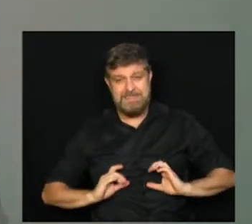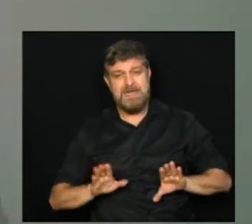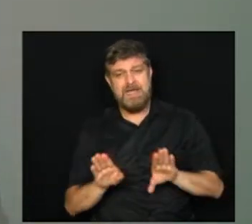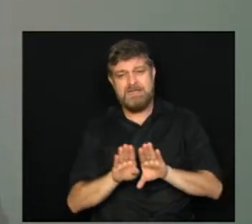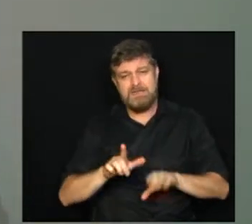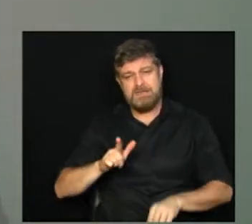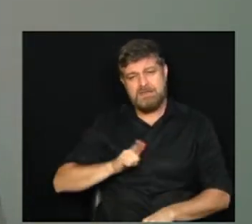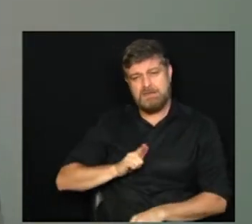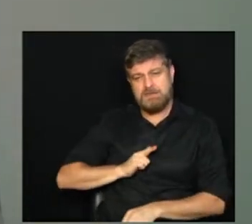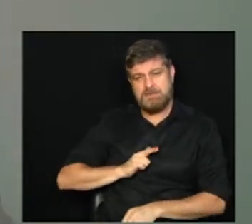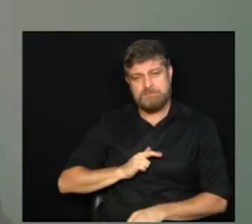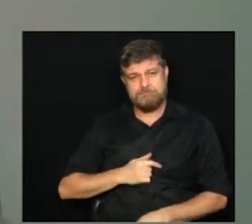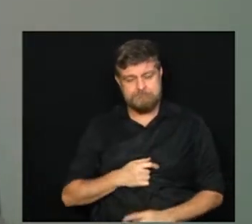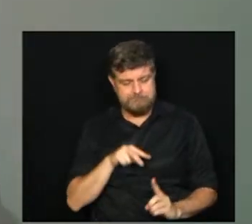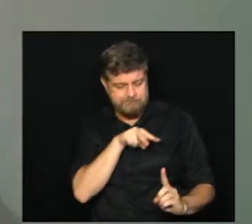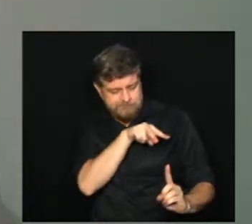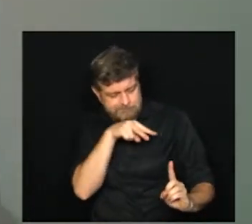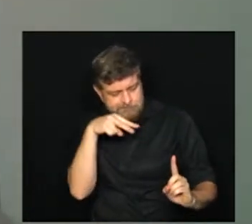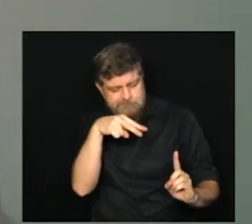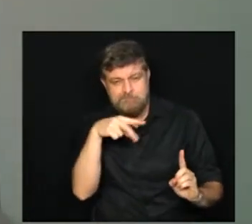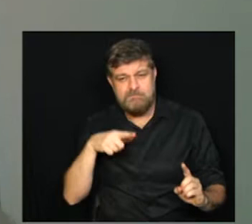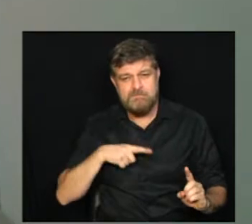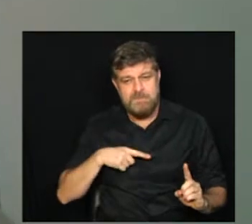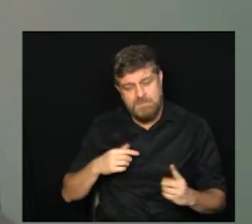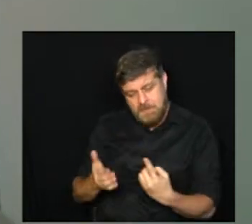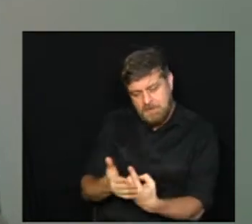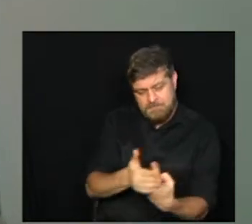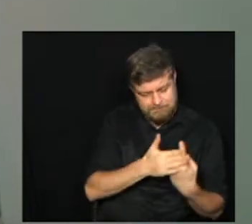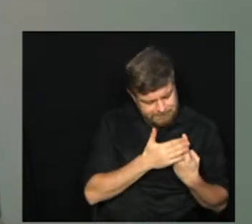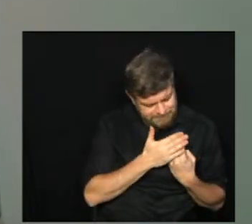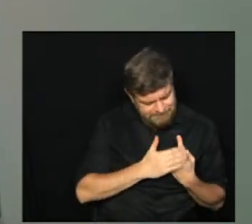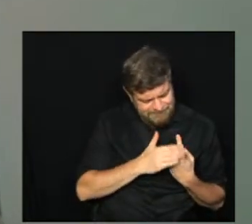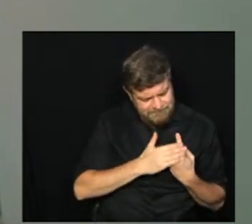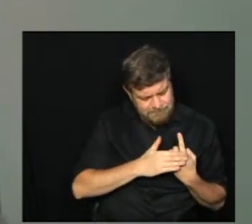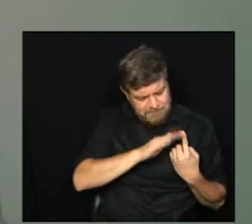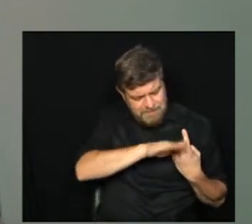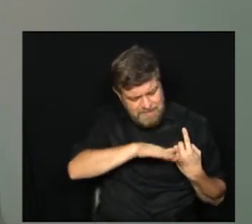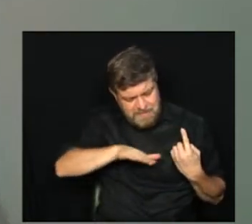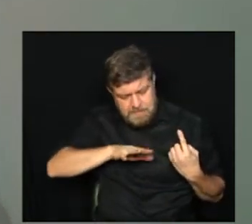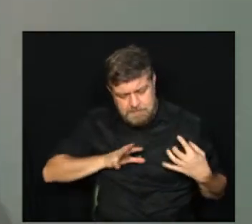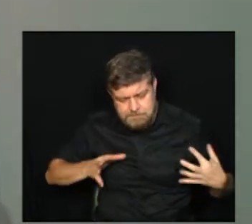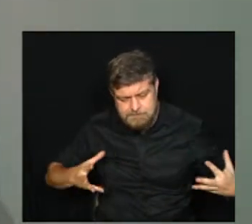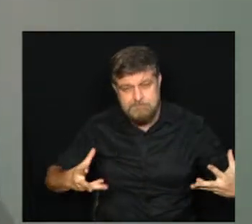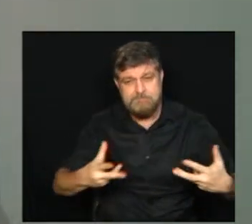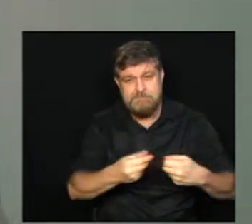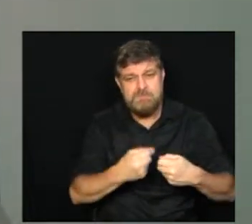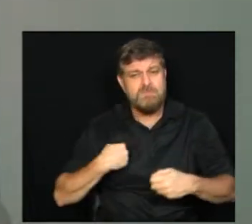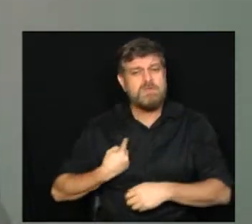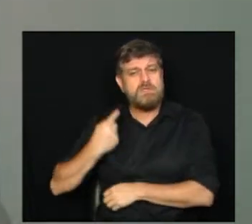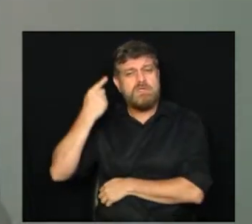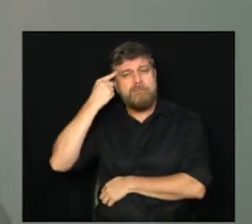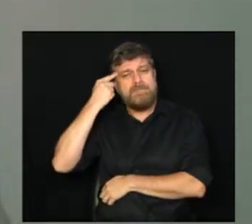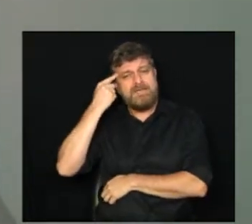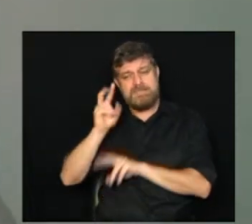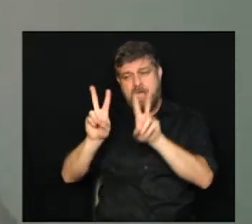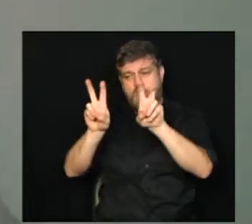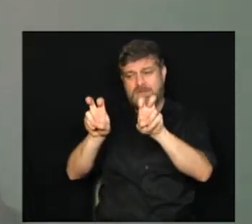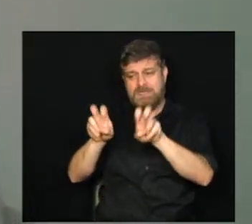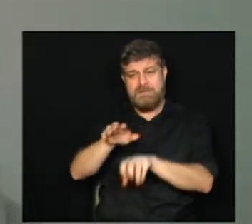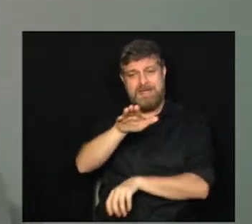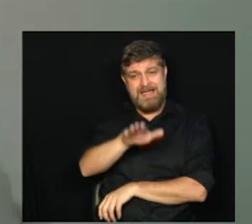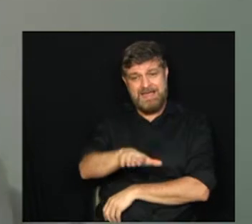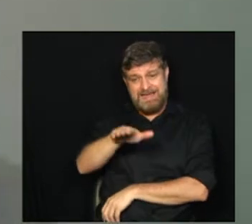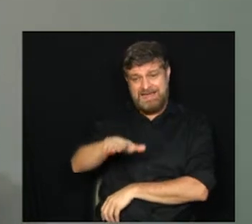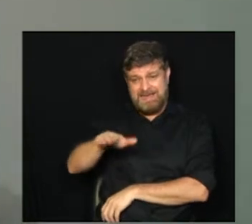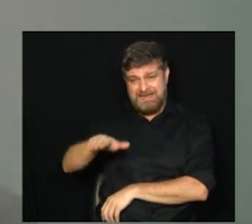que contemple, que acolha a criança. E quando a gente fala em criança também, é importante, e